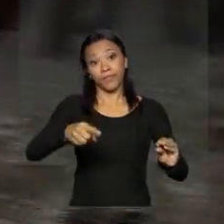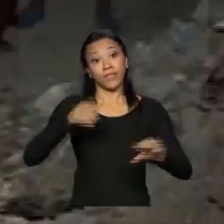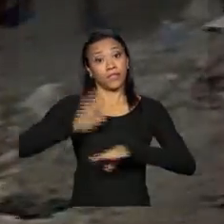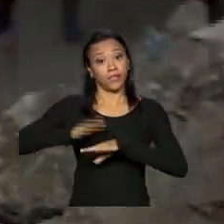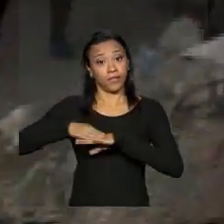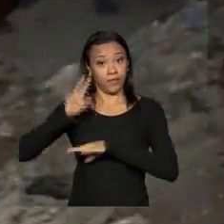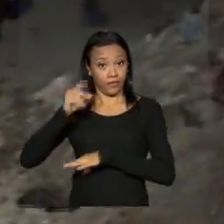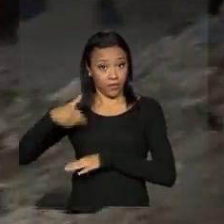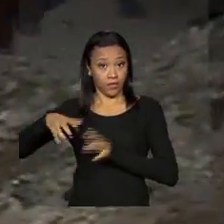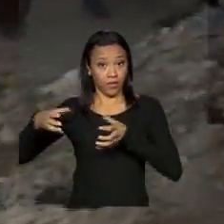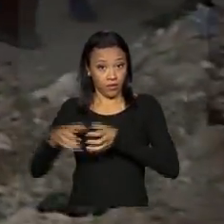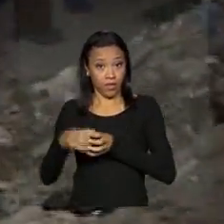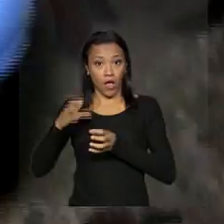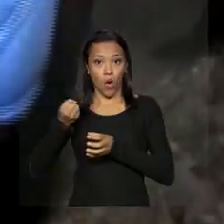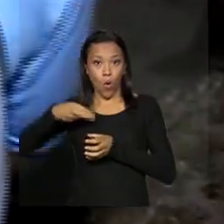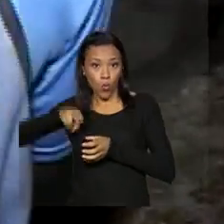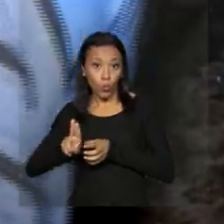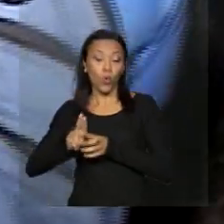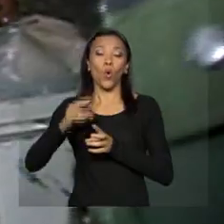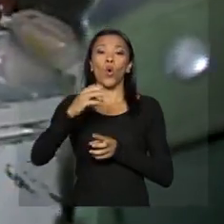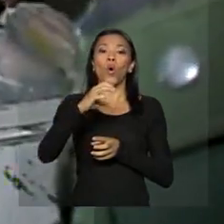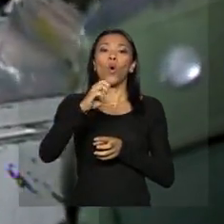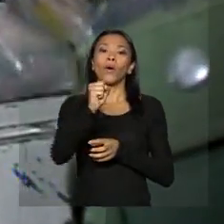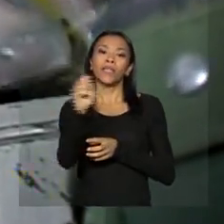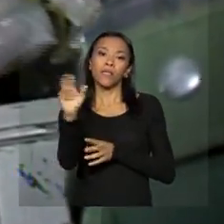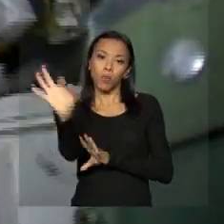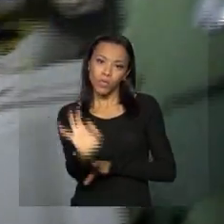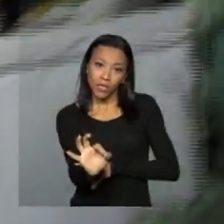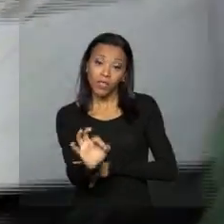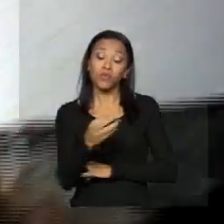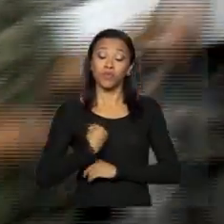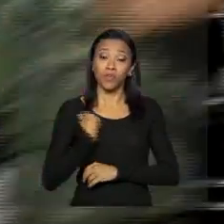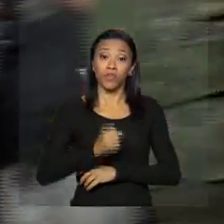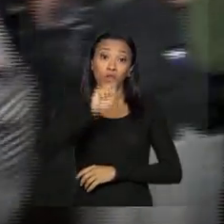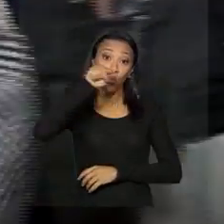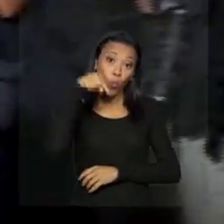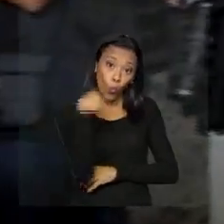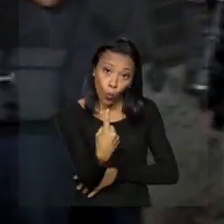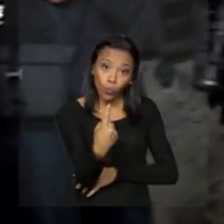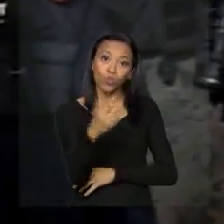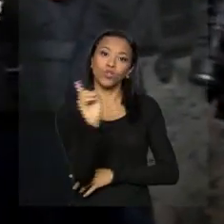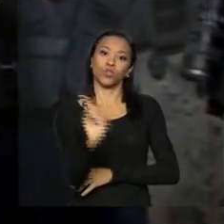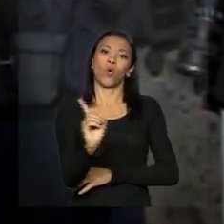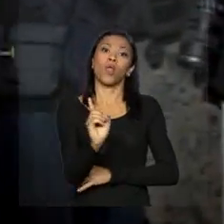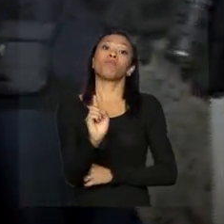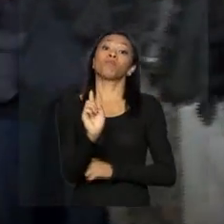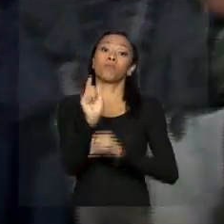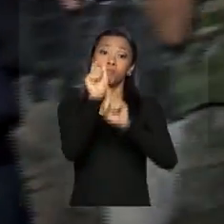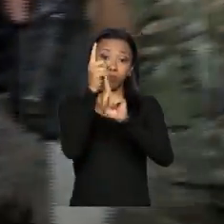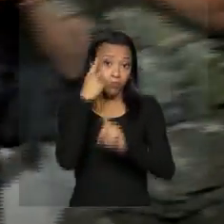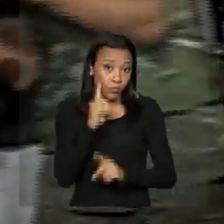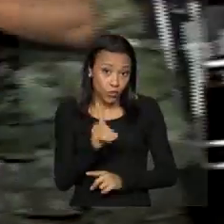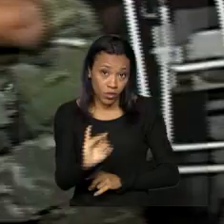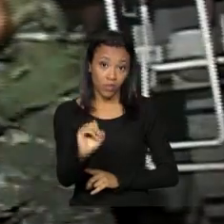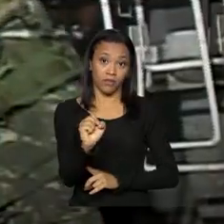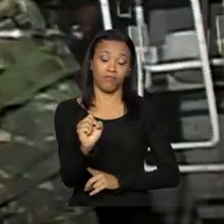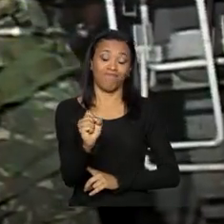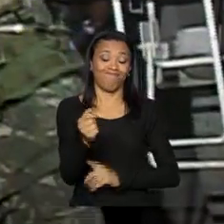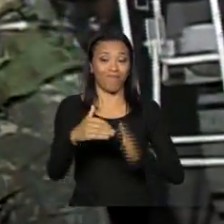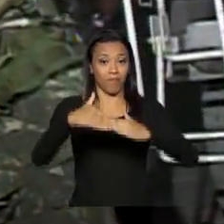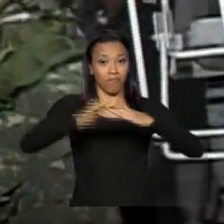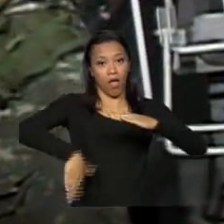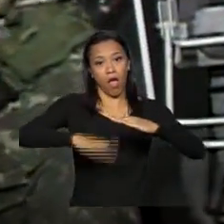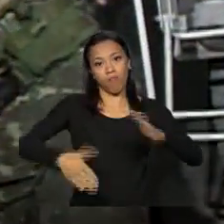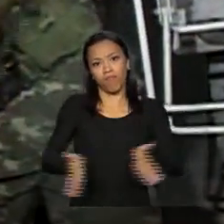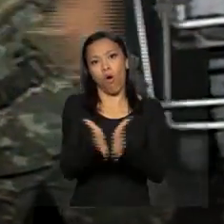Unidas, 80% da população haitiana vive com menos de $1 por dia, abaixo da linha da pobreza. Além de